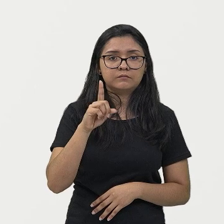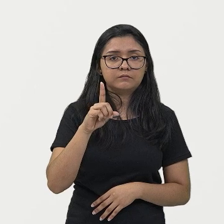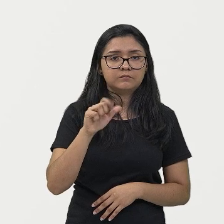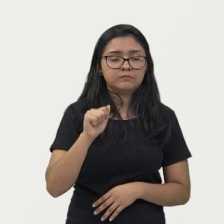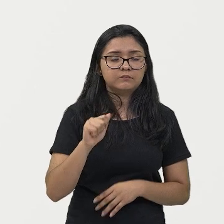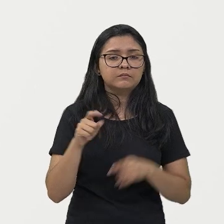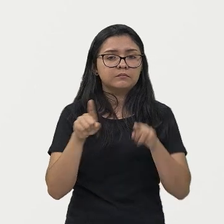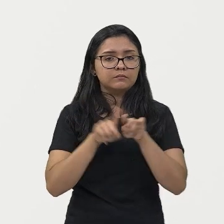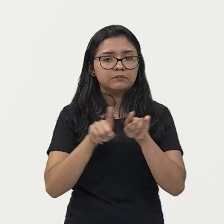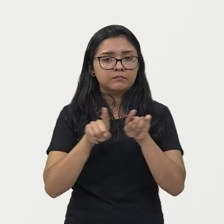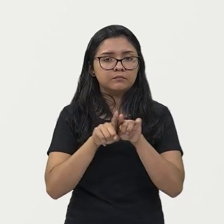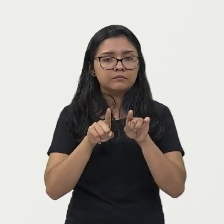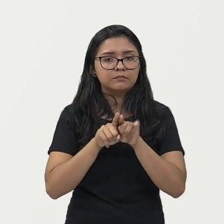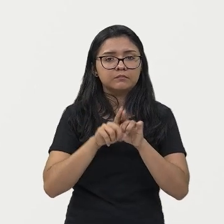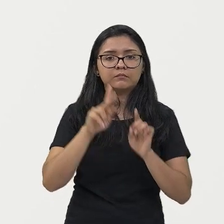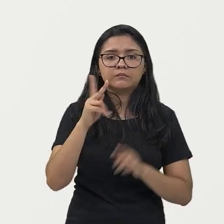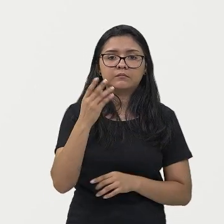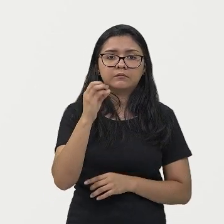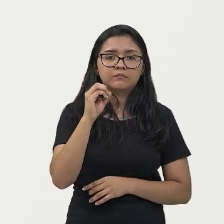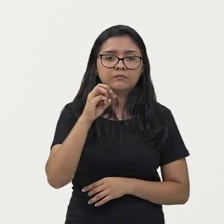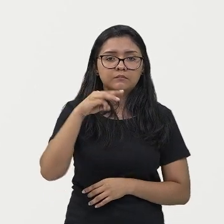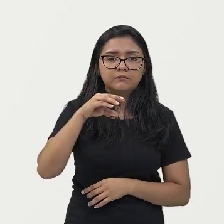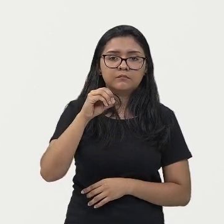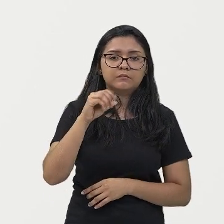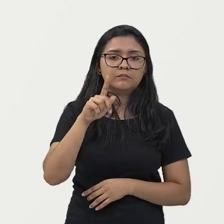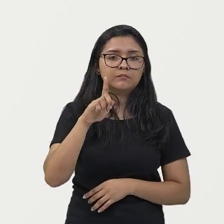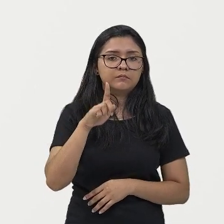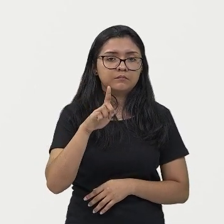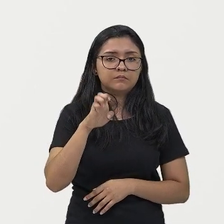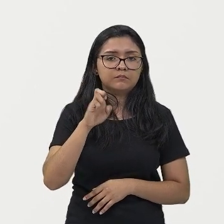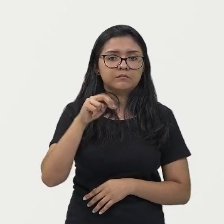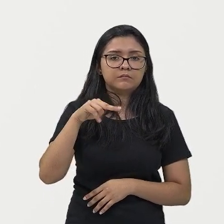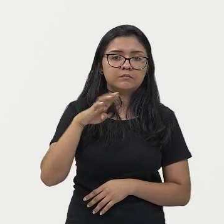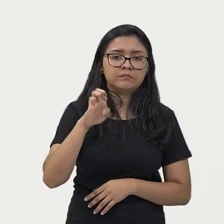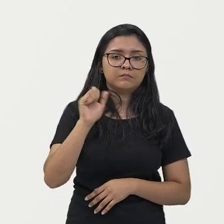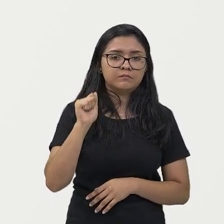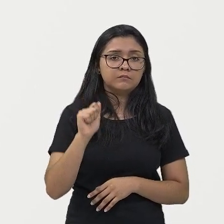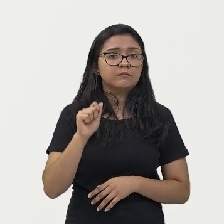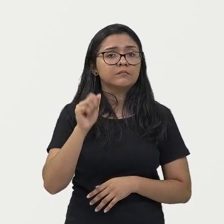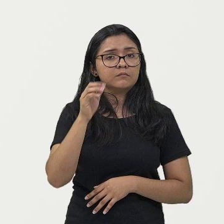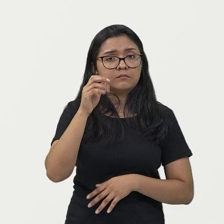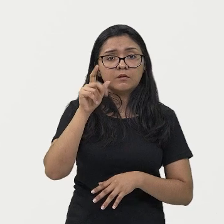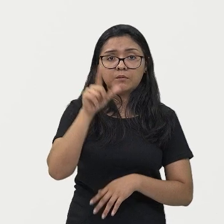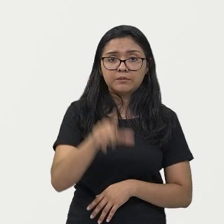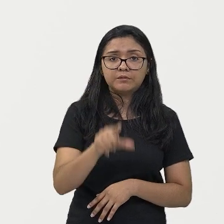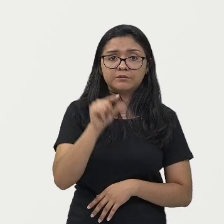homogênea, né? Tá correto, tá bom? Olha, ela dizendo acíclica,